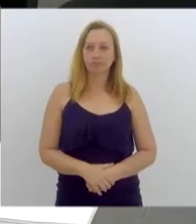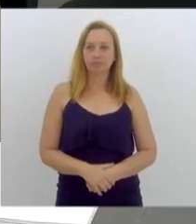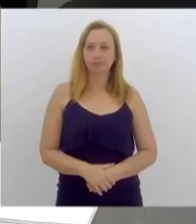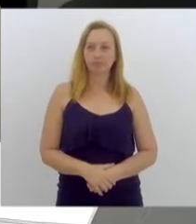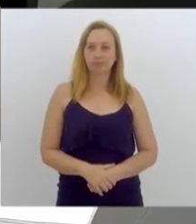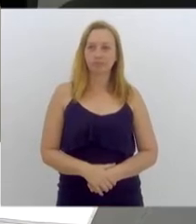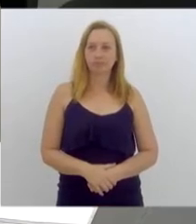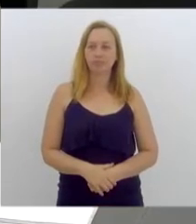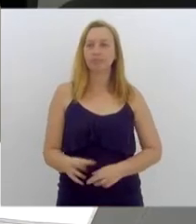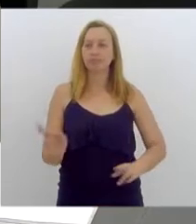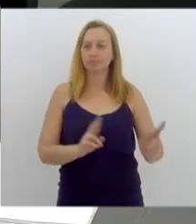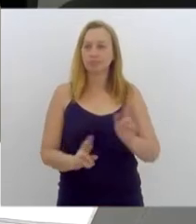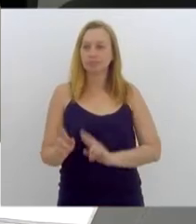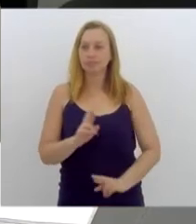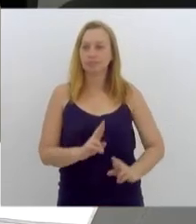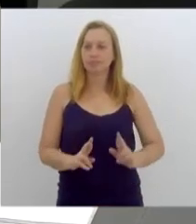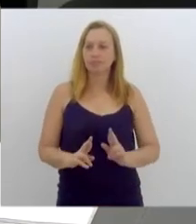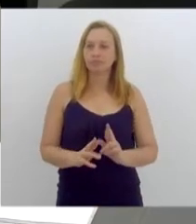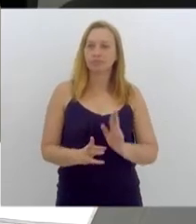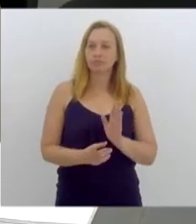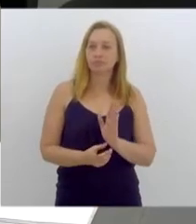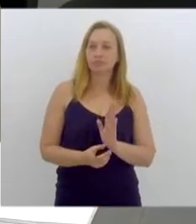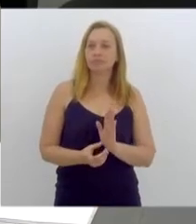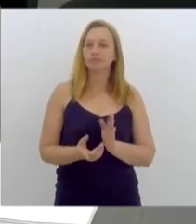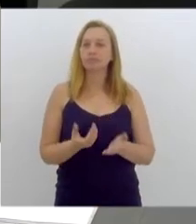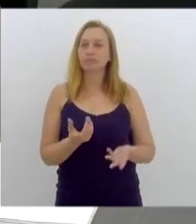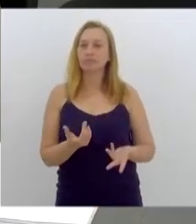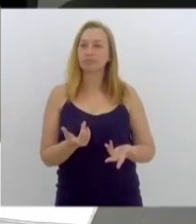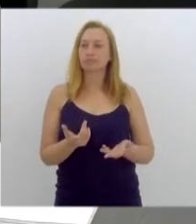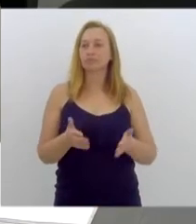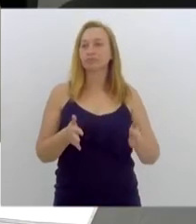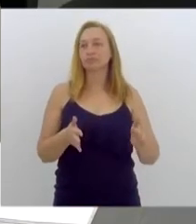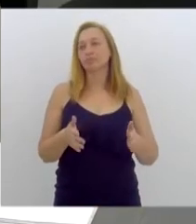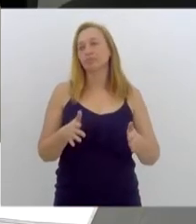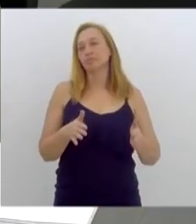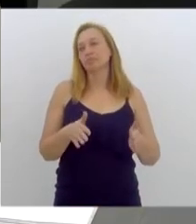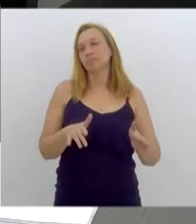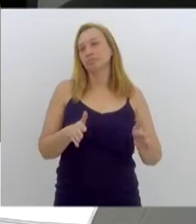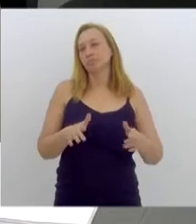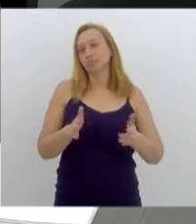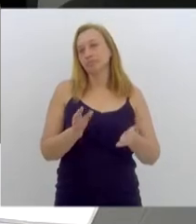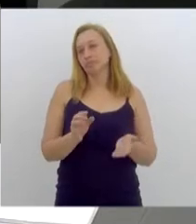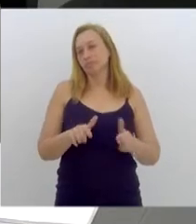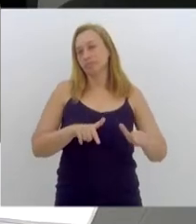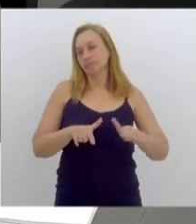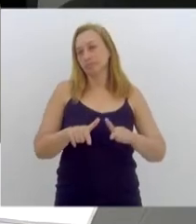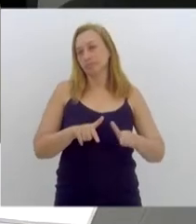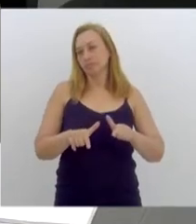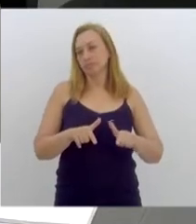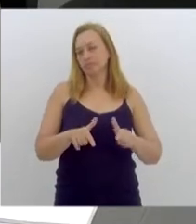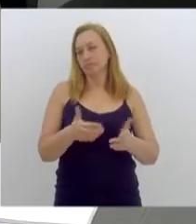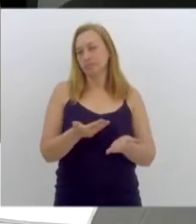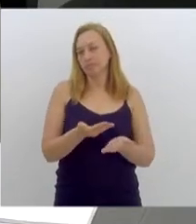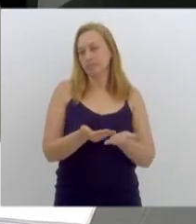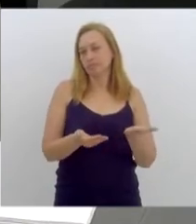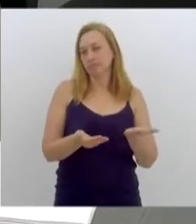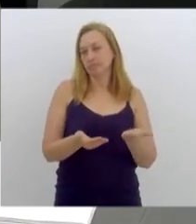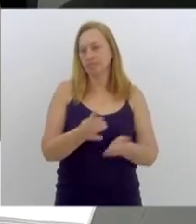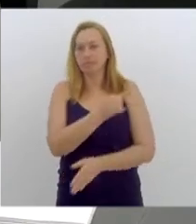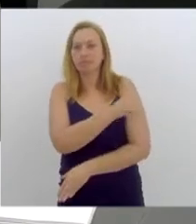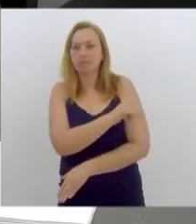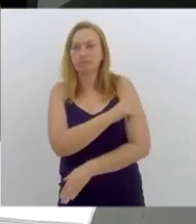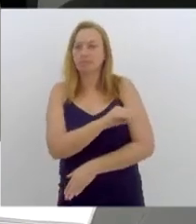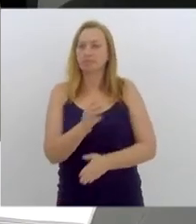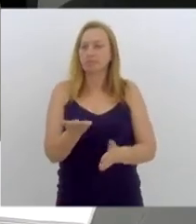com relação a taxa de desemprego no estado do Rio ela vem em queda né E ela já alcançou